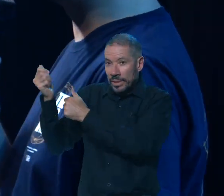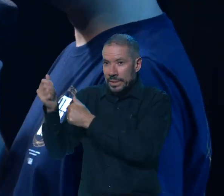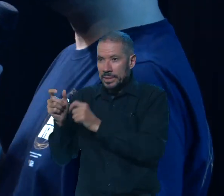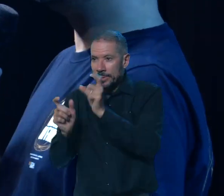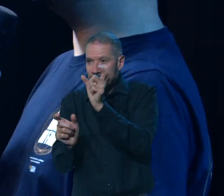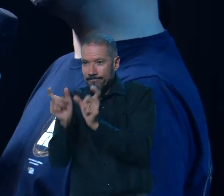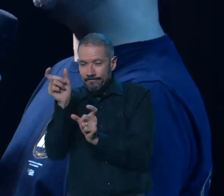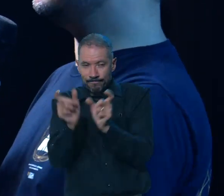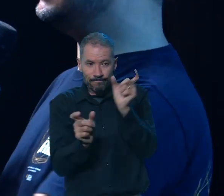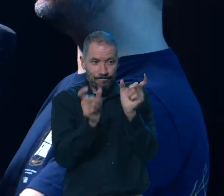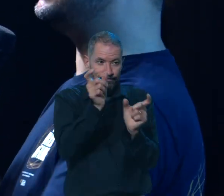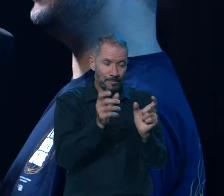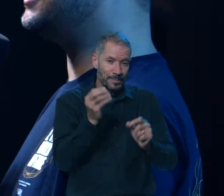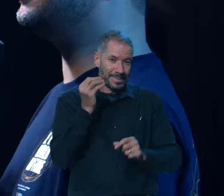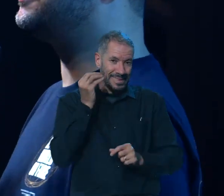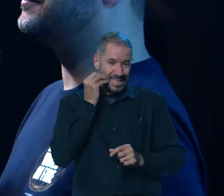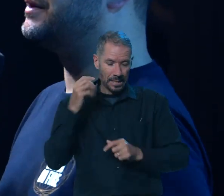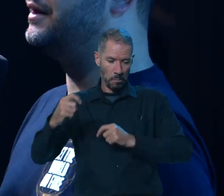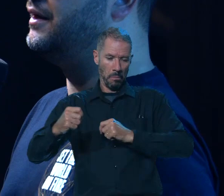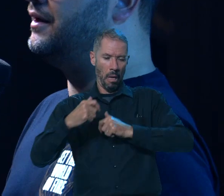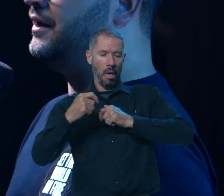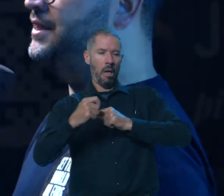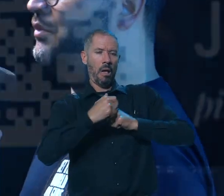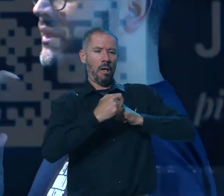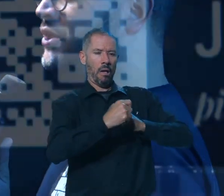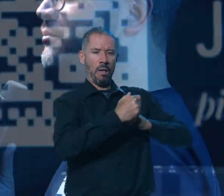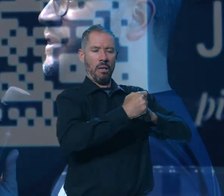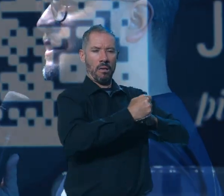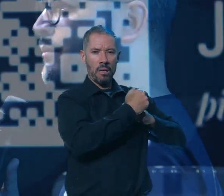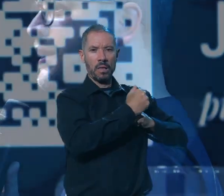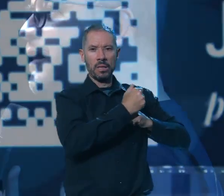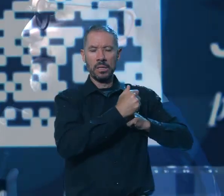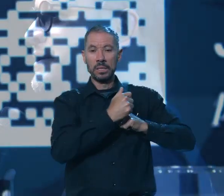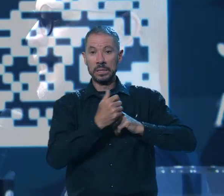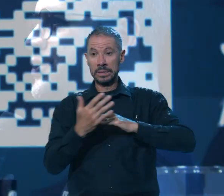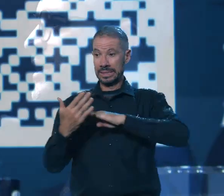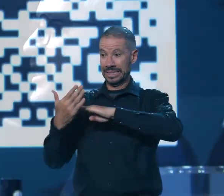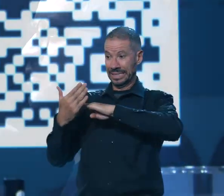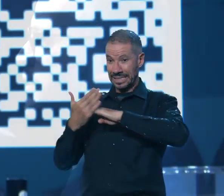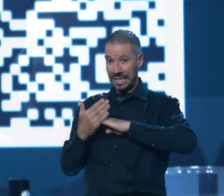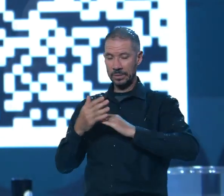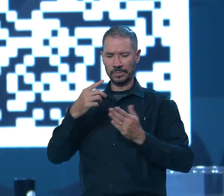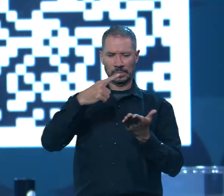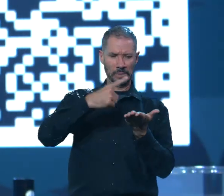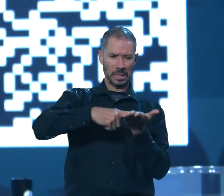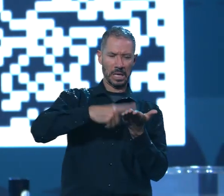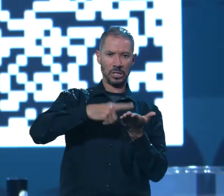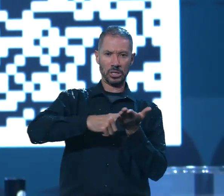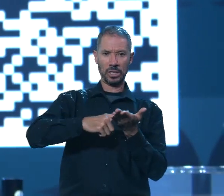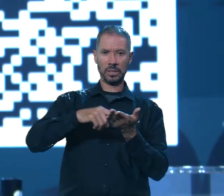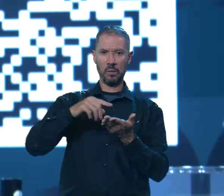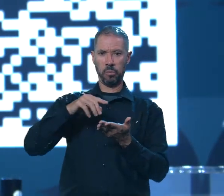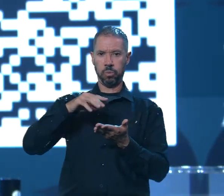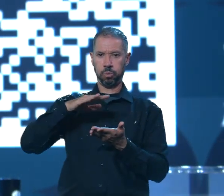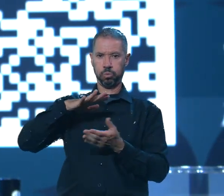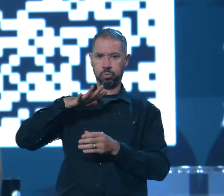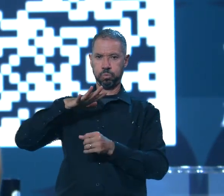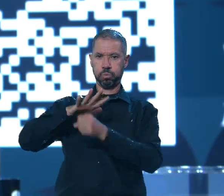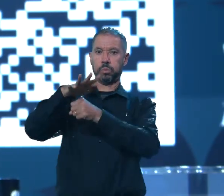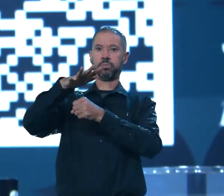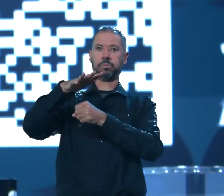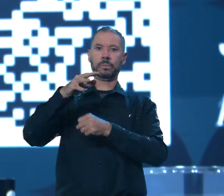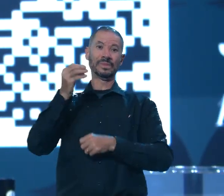volta. Tentando convencer você mesmo. E são os atendimentos intermináveis, a agenda que nunca esgota, as